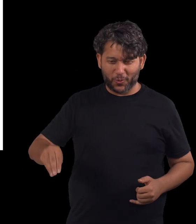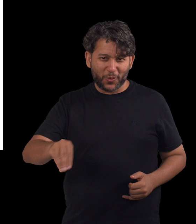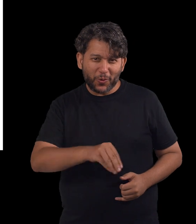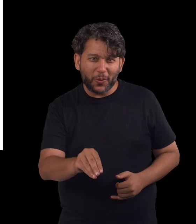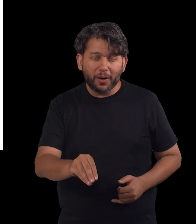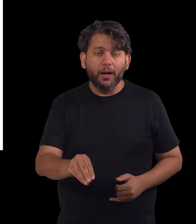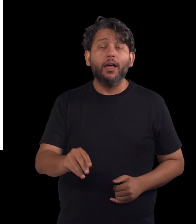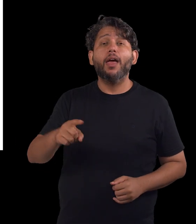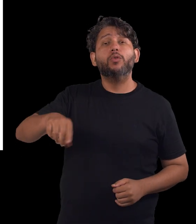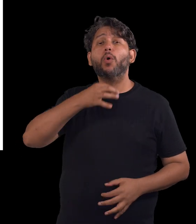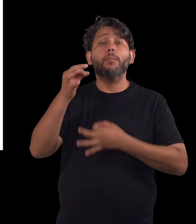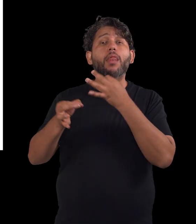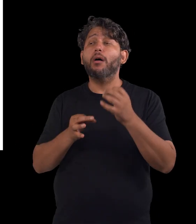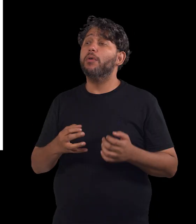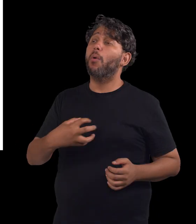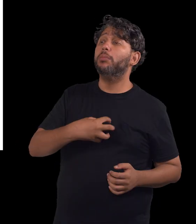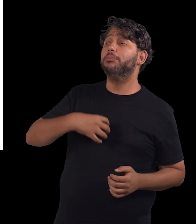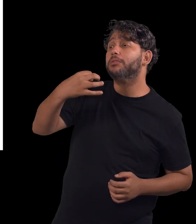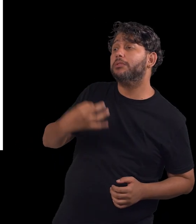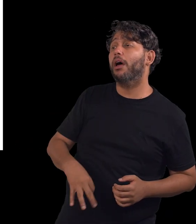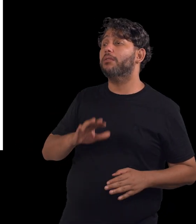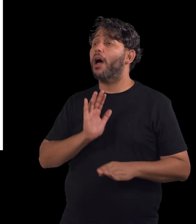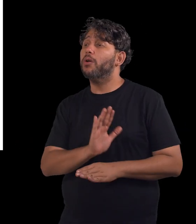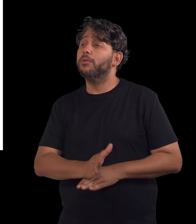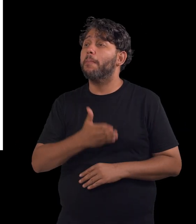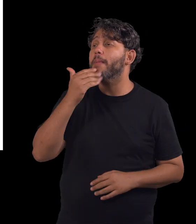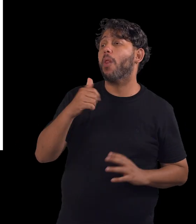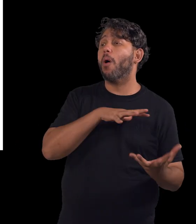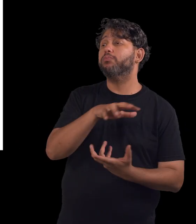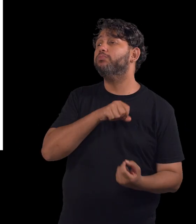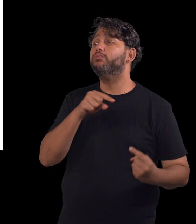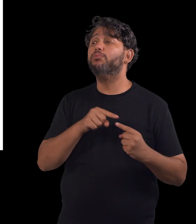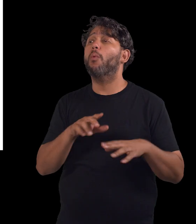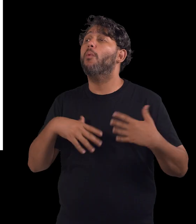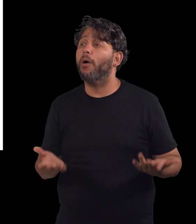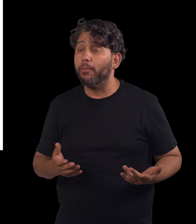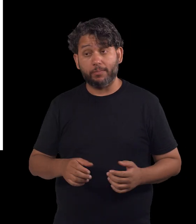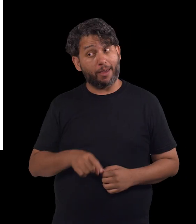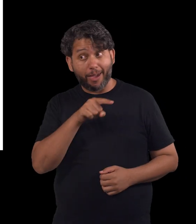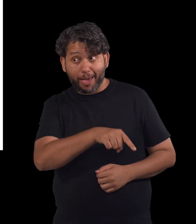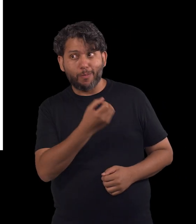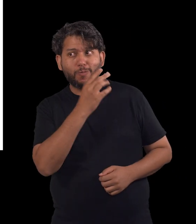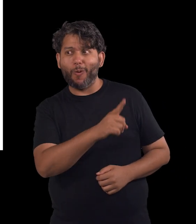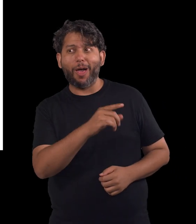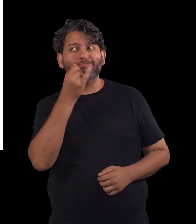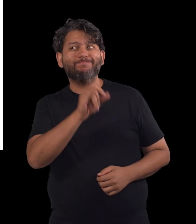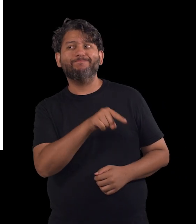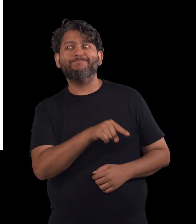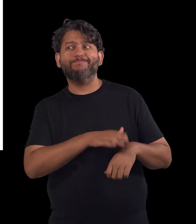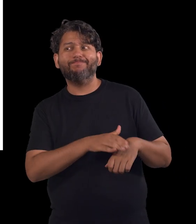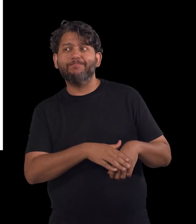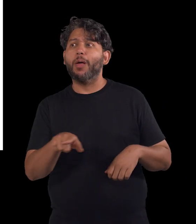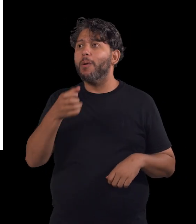do jogo favorece que a turma discuta quais comportamentos favorecem um futuro mais equilibrado e quais precisam